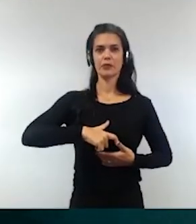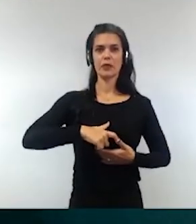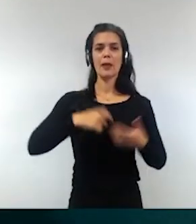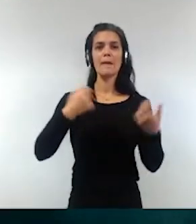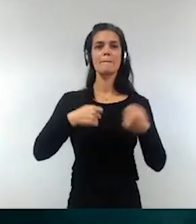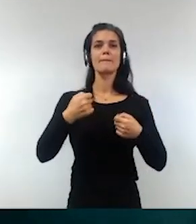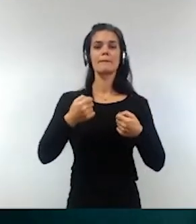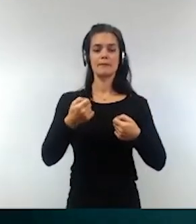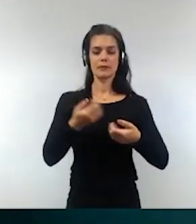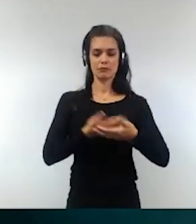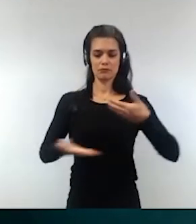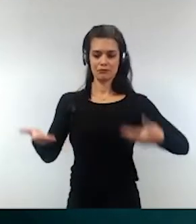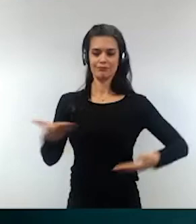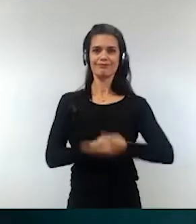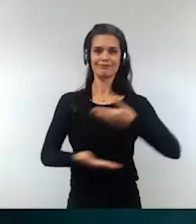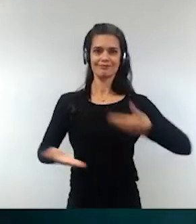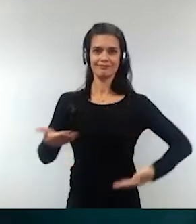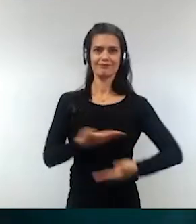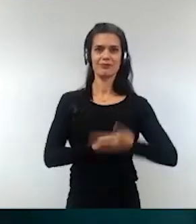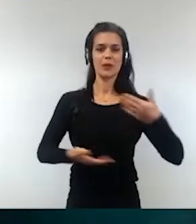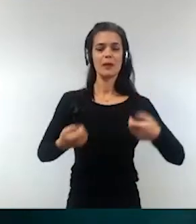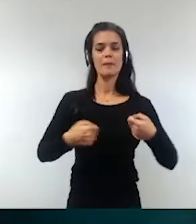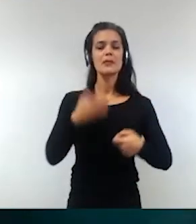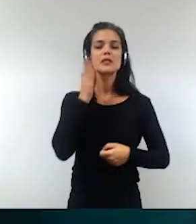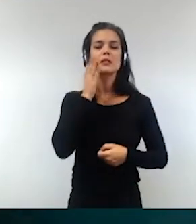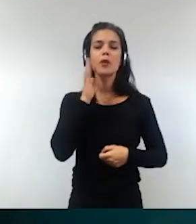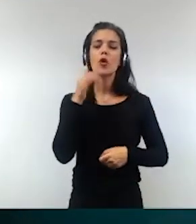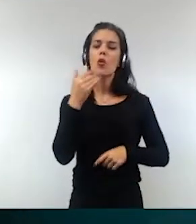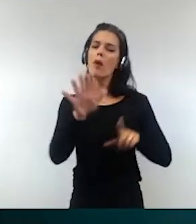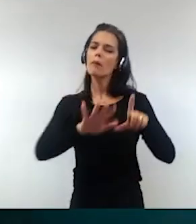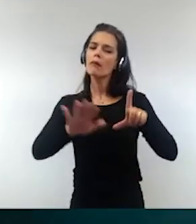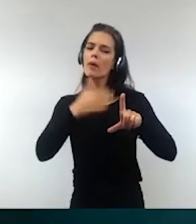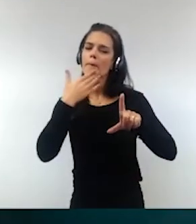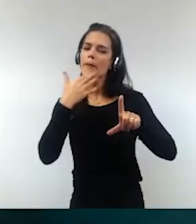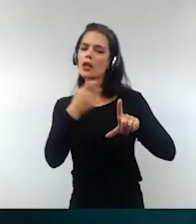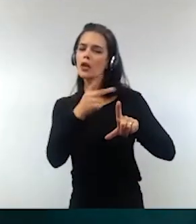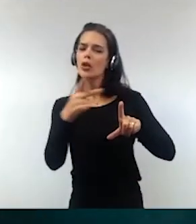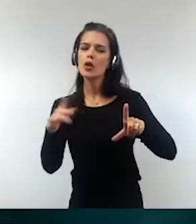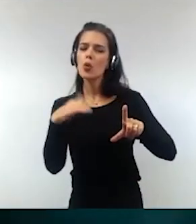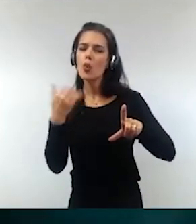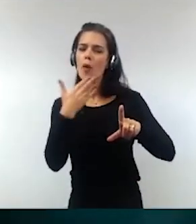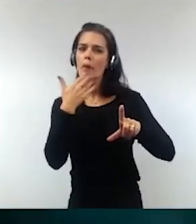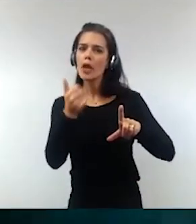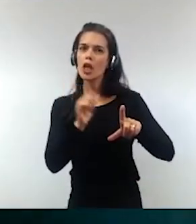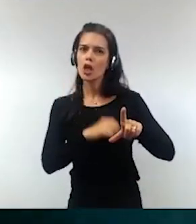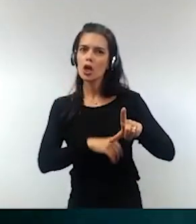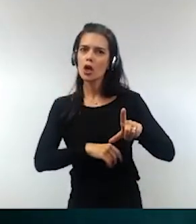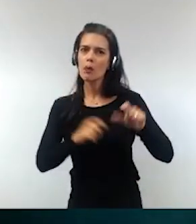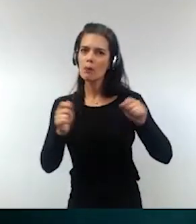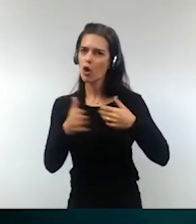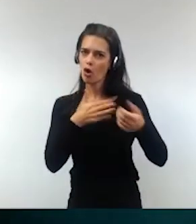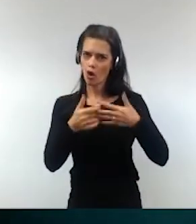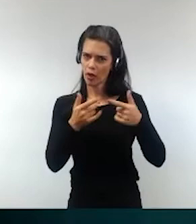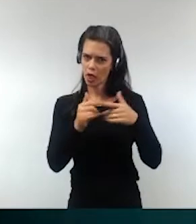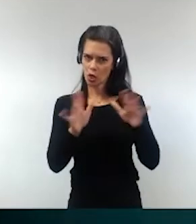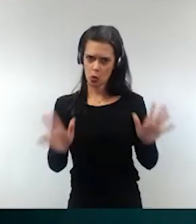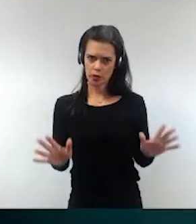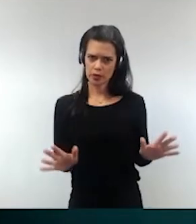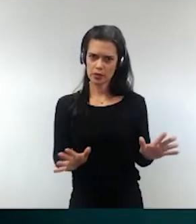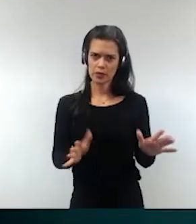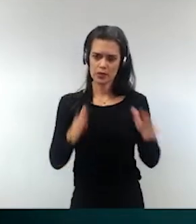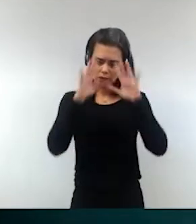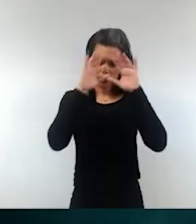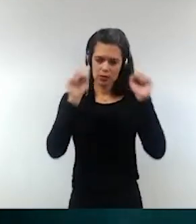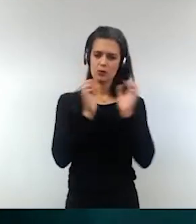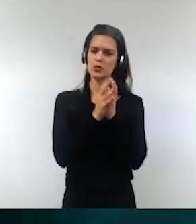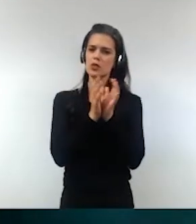à ferramenta que aquela pessoa vai ter mais assim, conforto e facilidade de usar. Então, pode ser qualquer coisa. E eu acho que o Tribunal